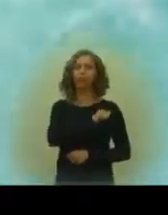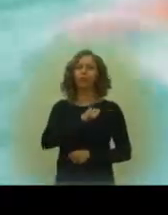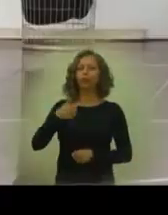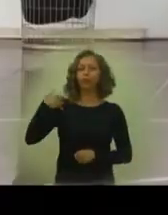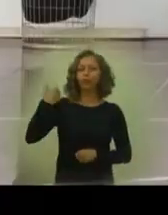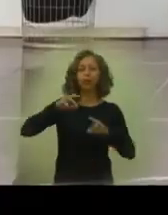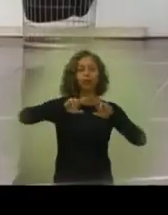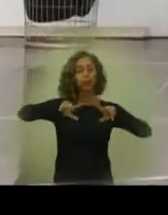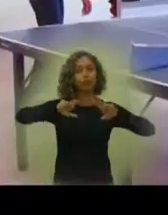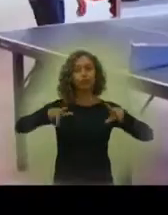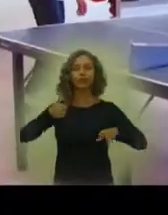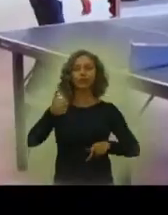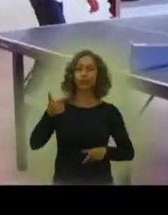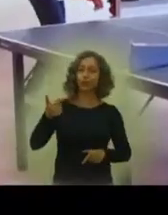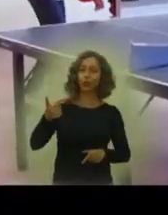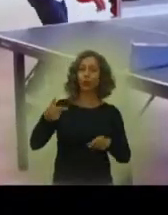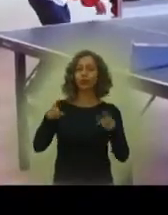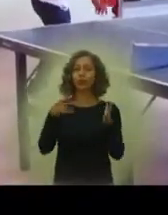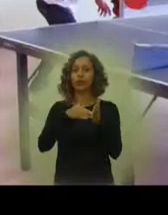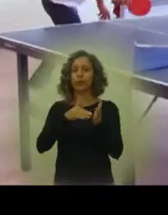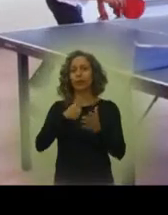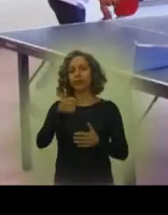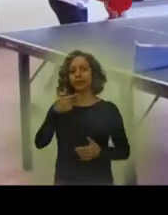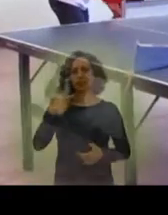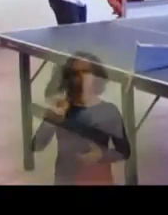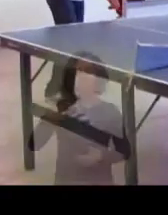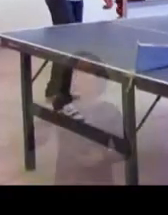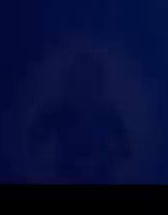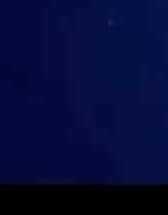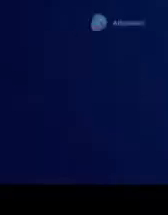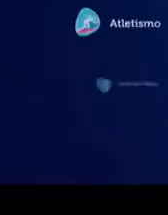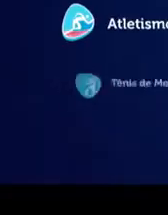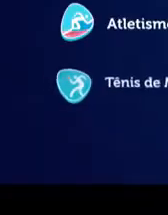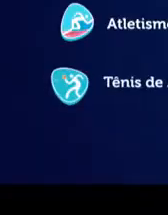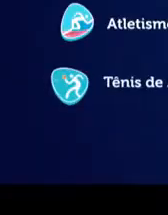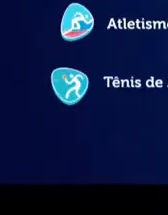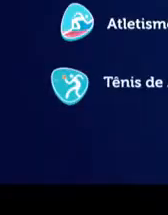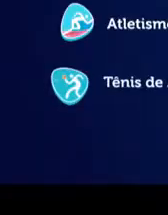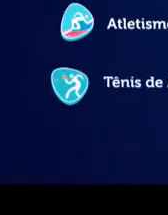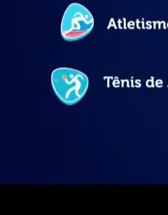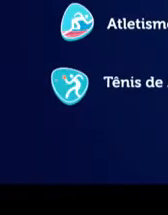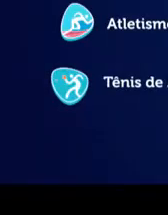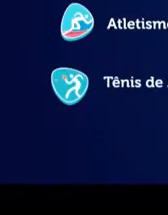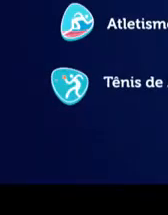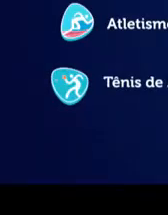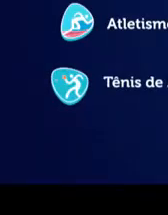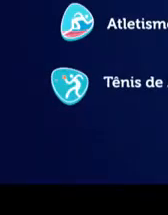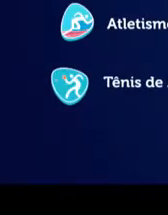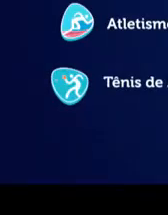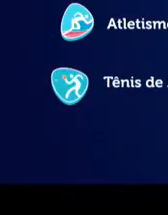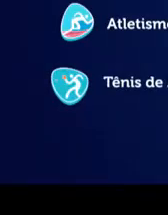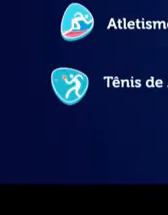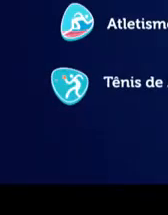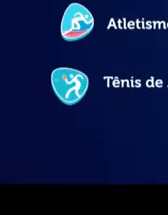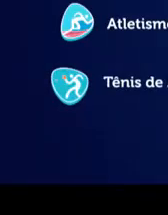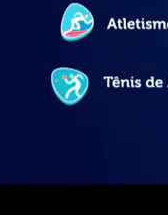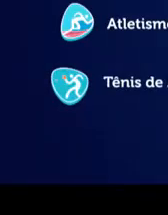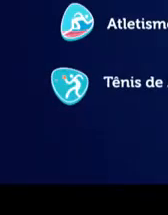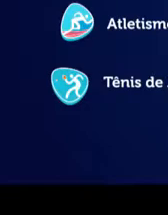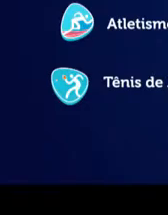em idade escolar de 12 a 17 anos. São 5 modalidades esportivas.